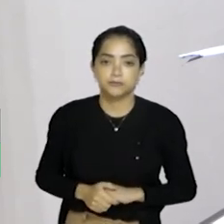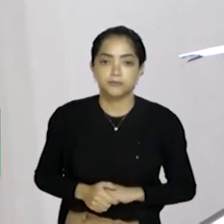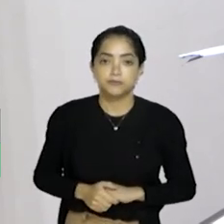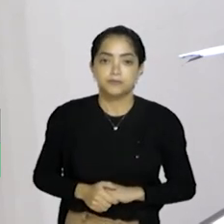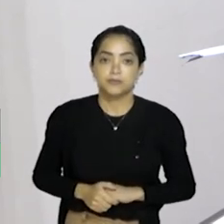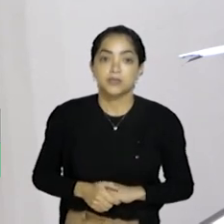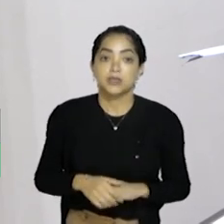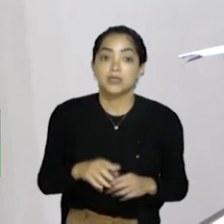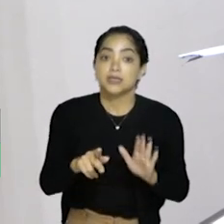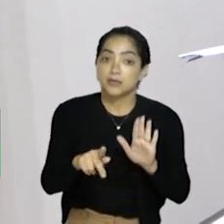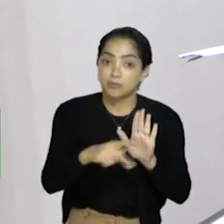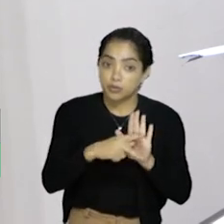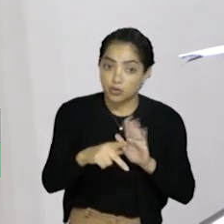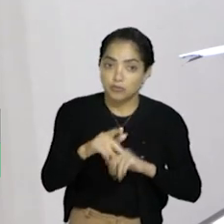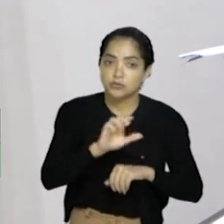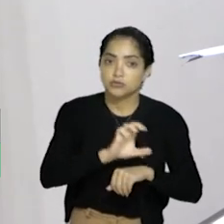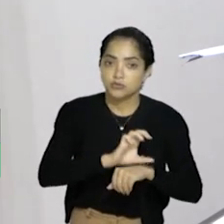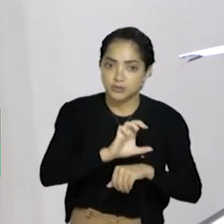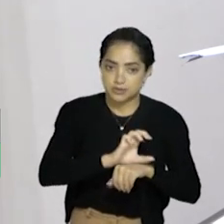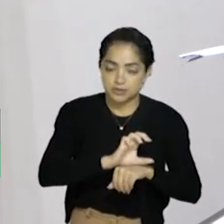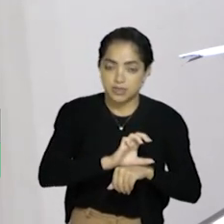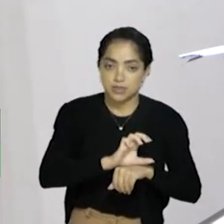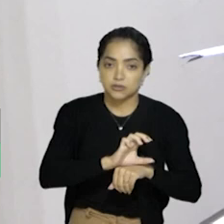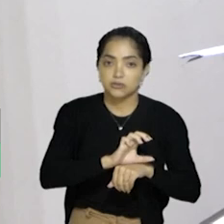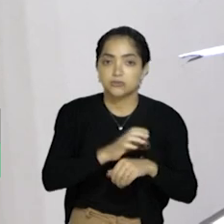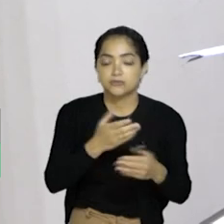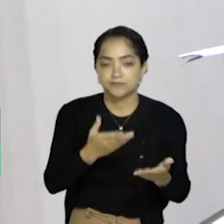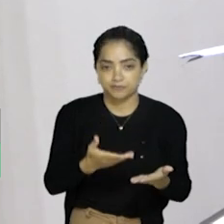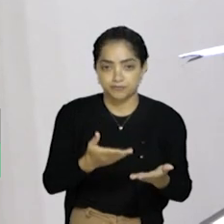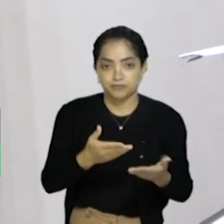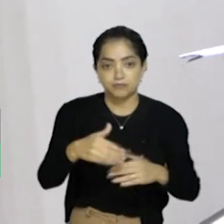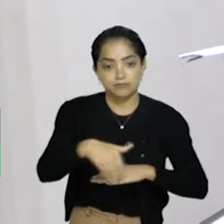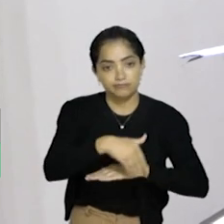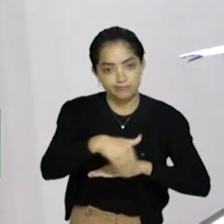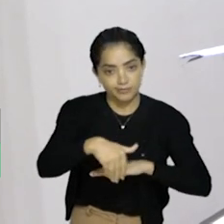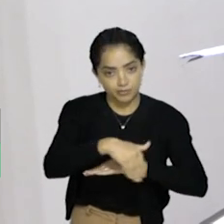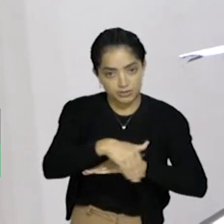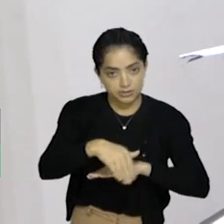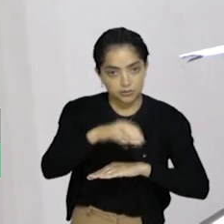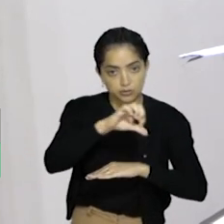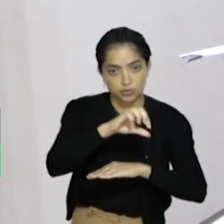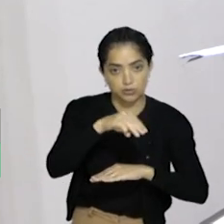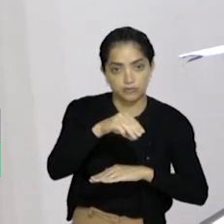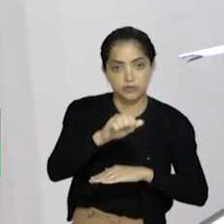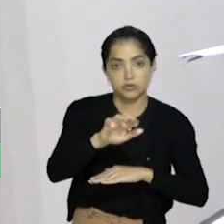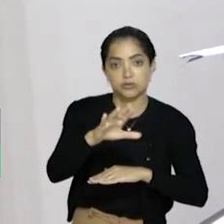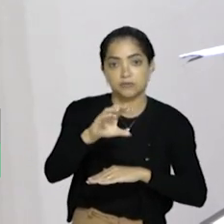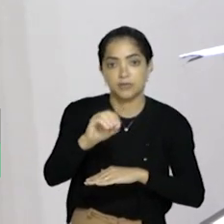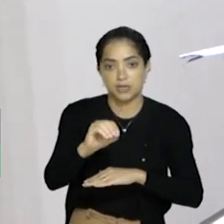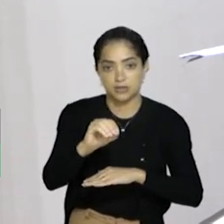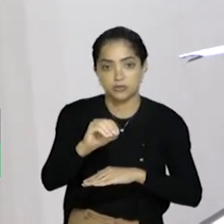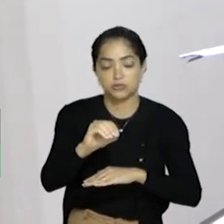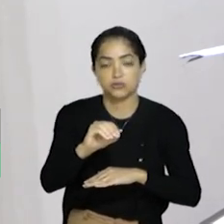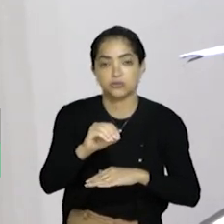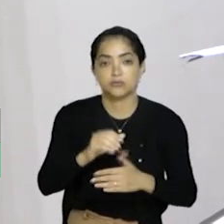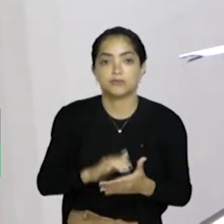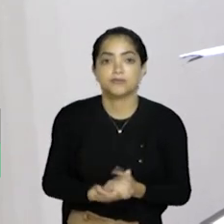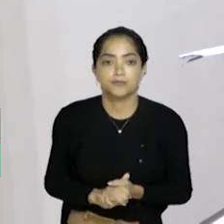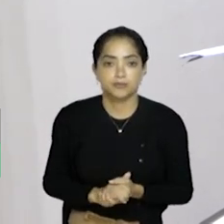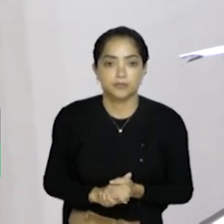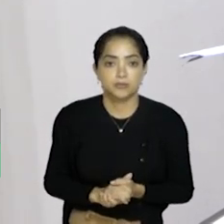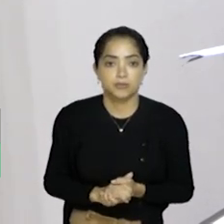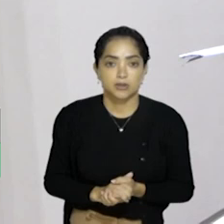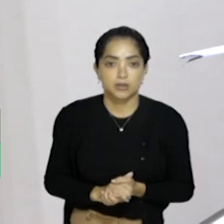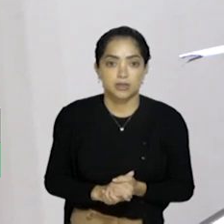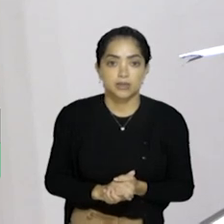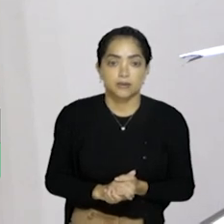pertencente ao estado localizado na Rua Nove de Março o qual abrigava as